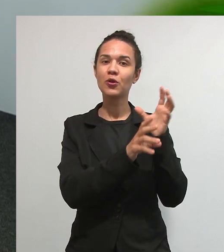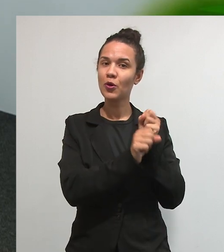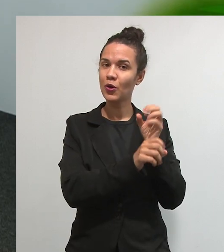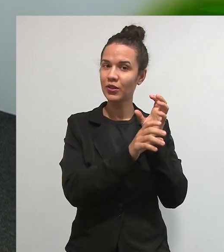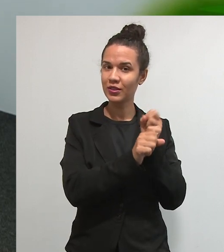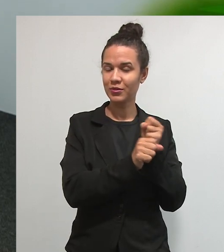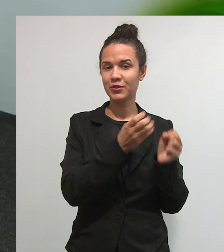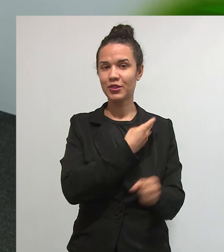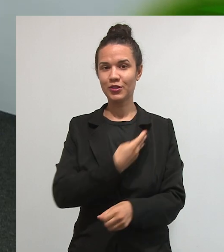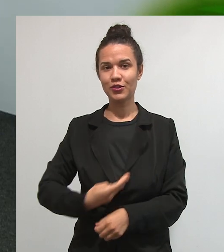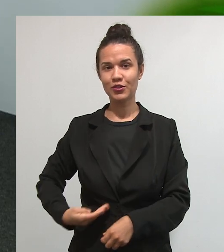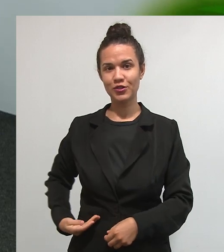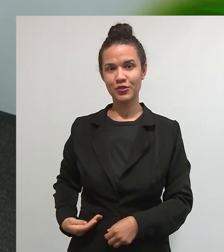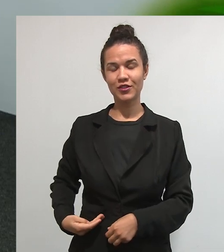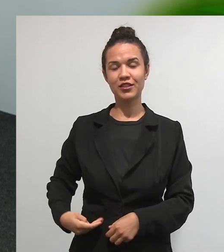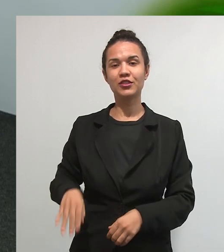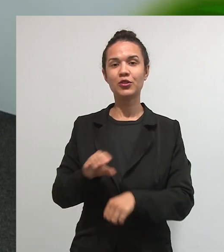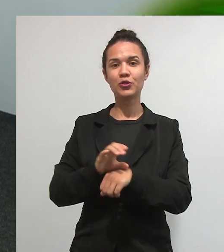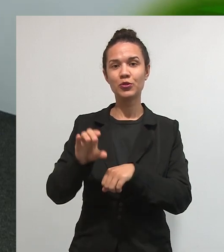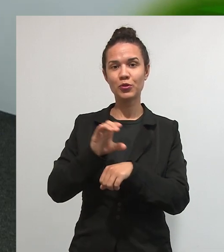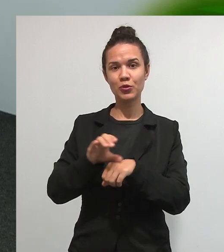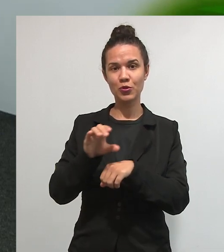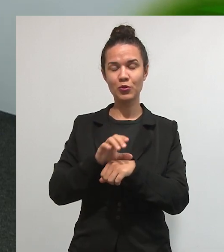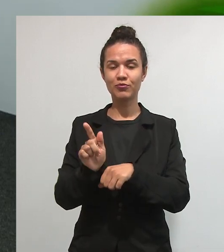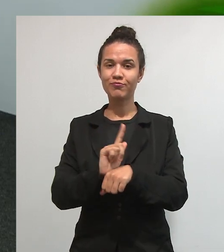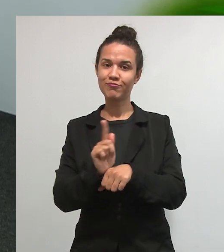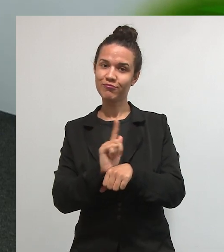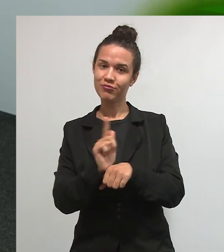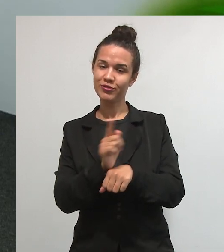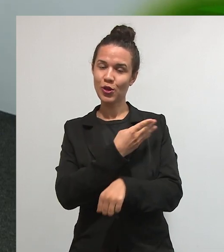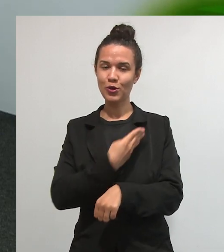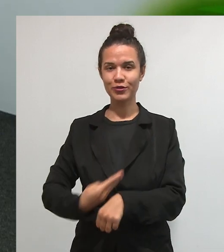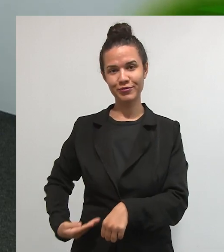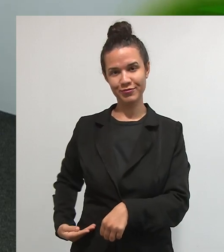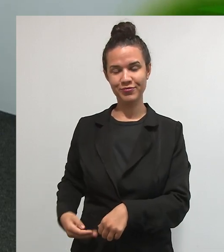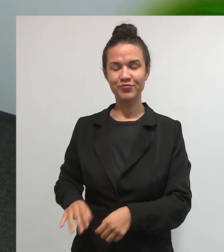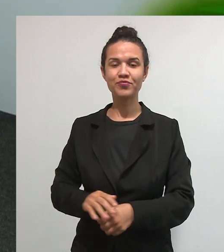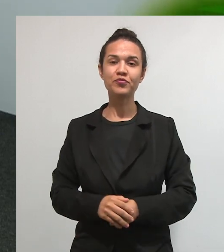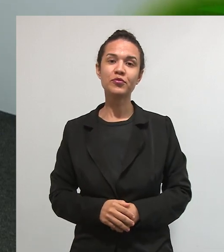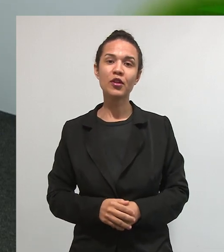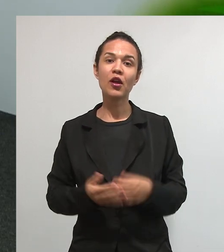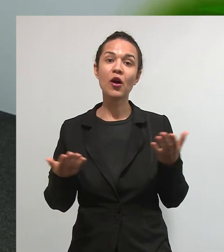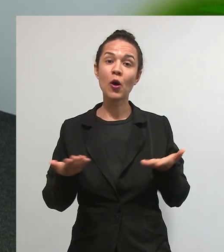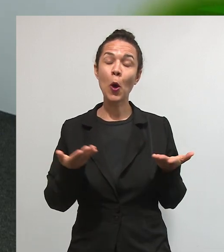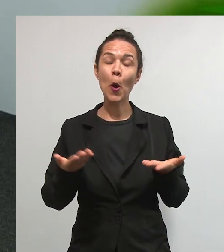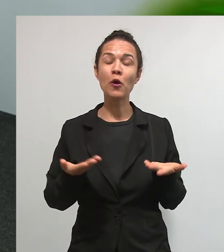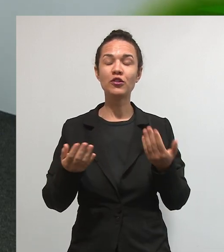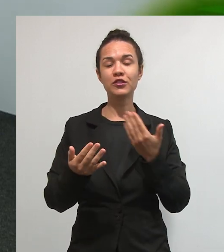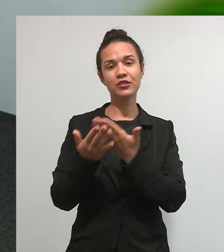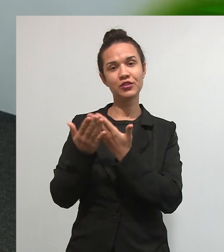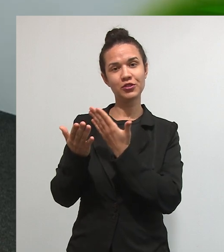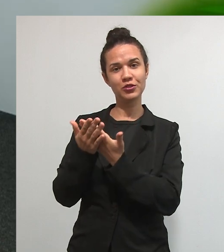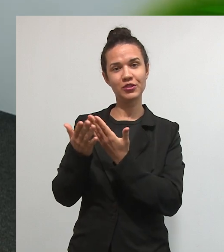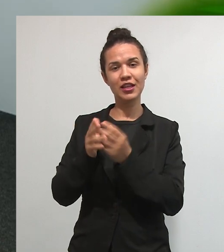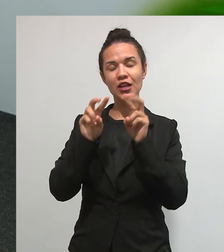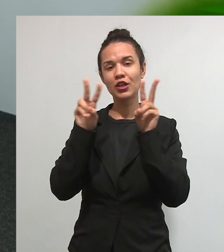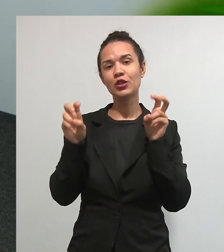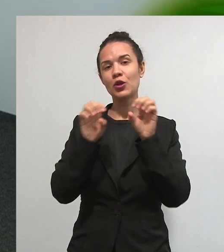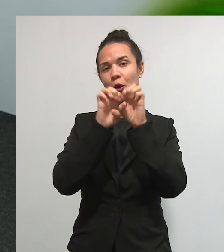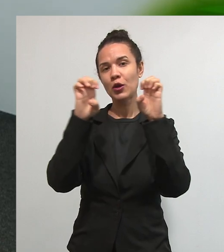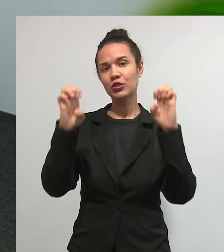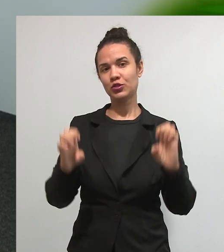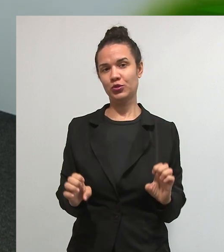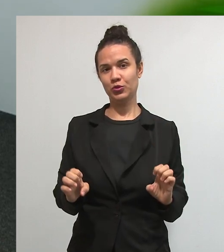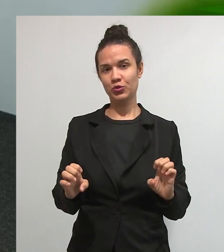Contabilidade Pública no curso de Gestão Pública. Hoje nós vamos estudar sobre o que? As estruturas das